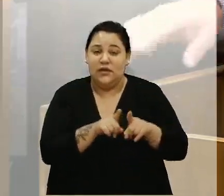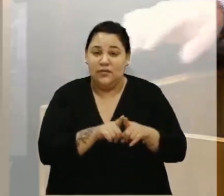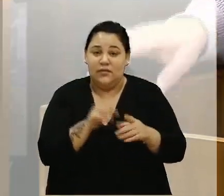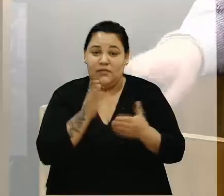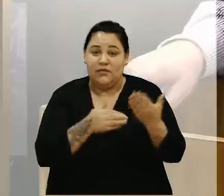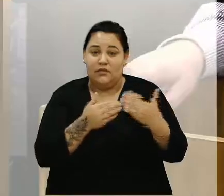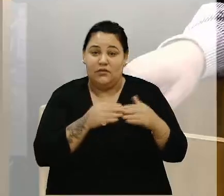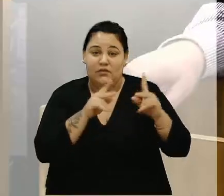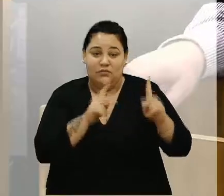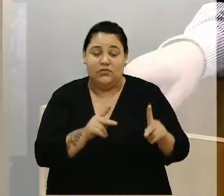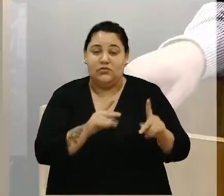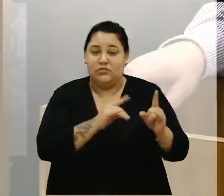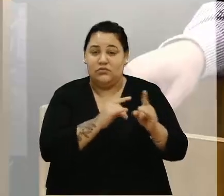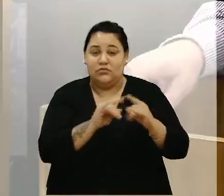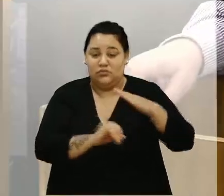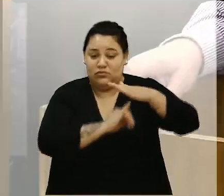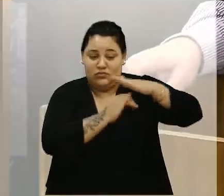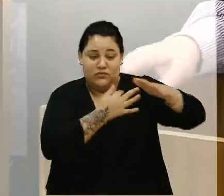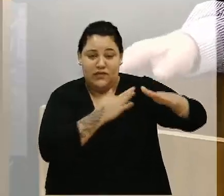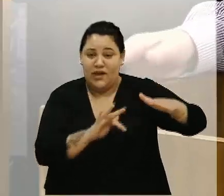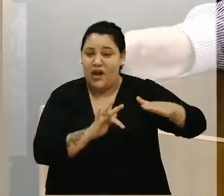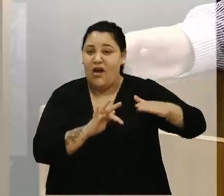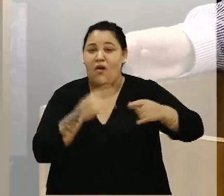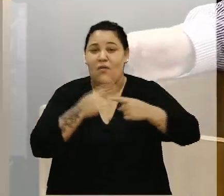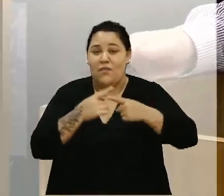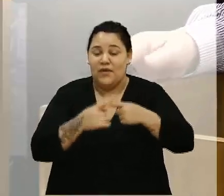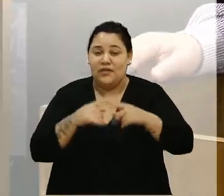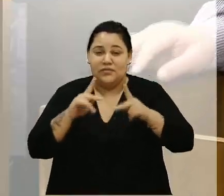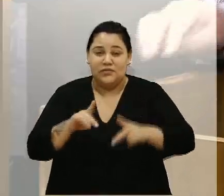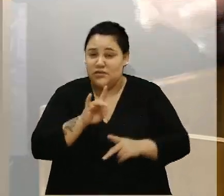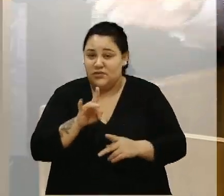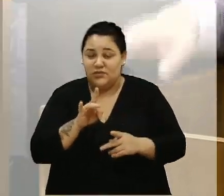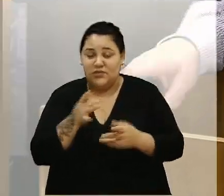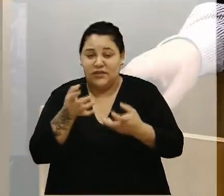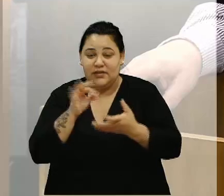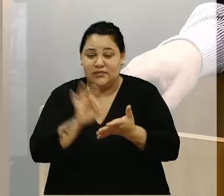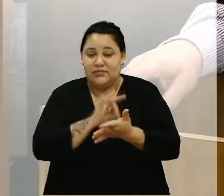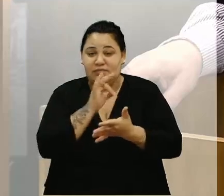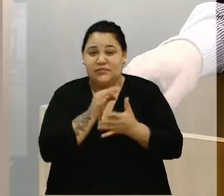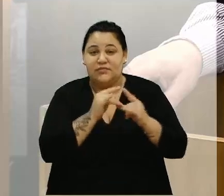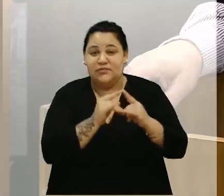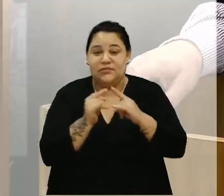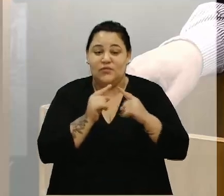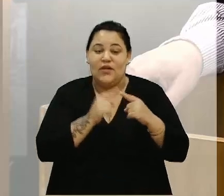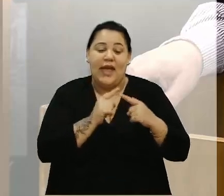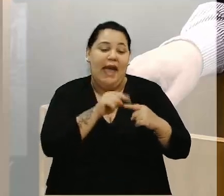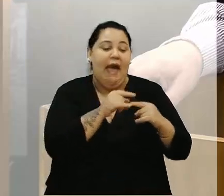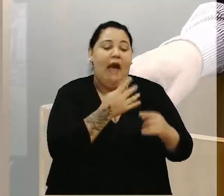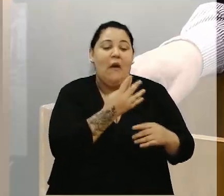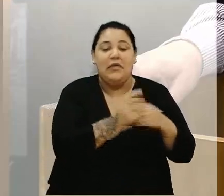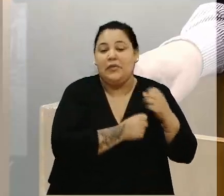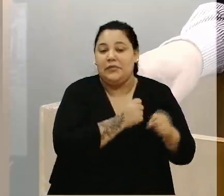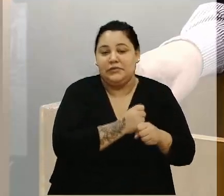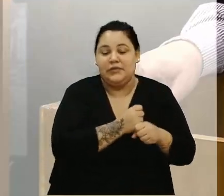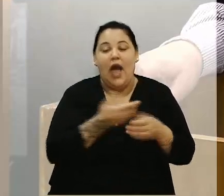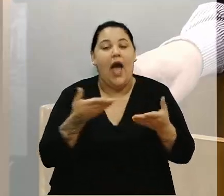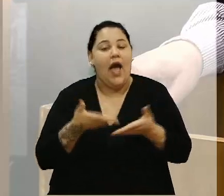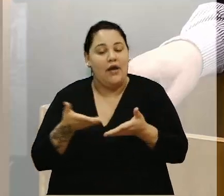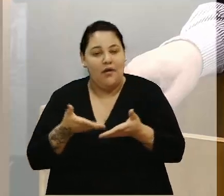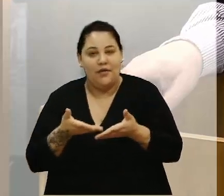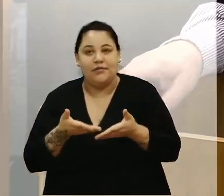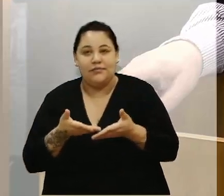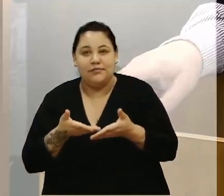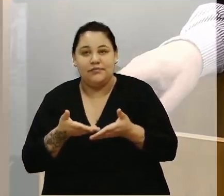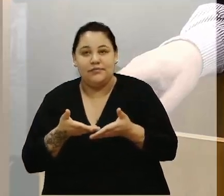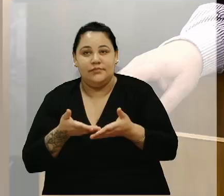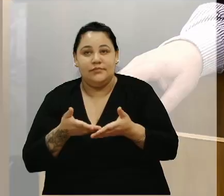estudar no Instituto Federal, que a gurizada não queria se inscrever no Instituto, porque não, aqui é 4 anos. Agora, a disputa não é